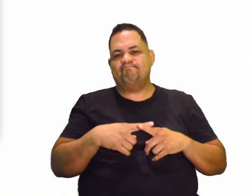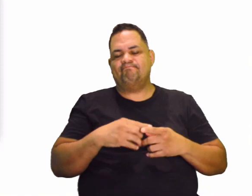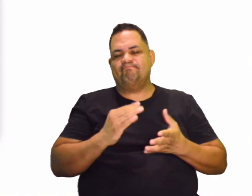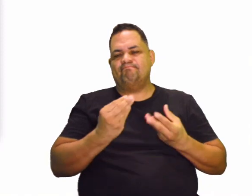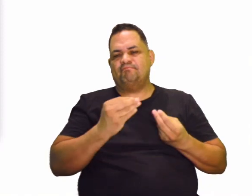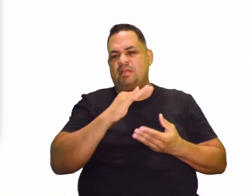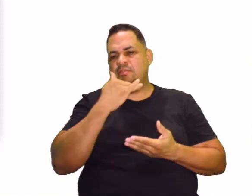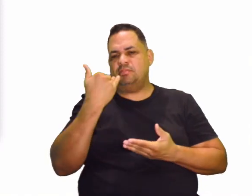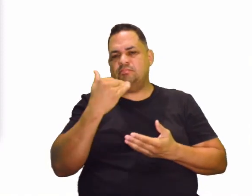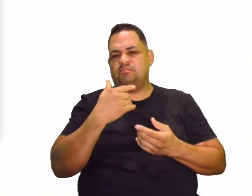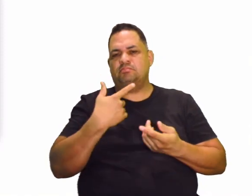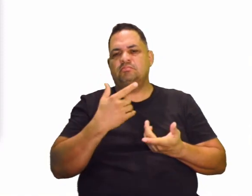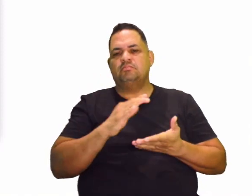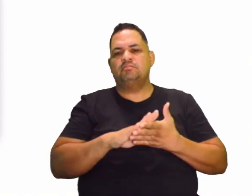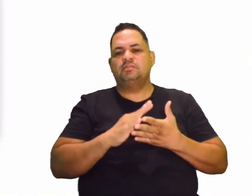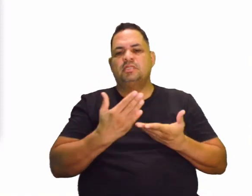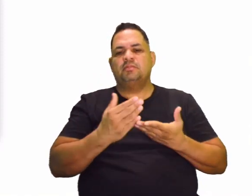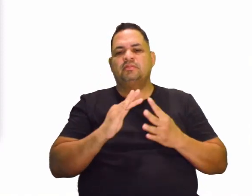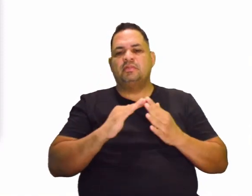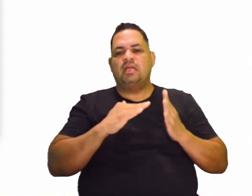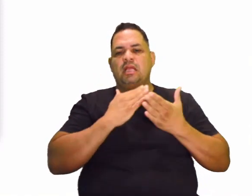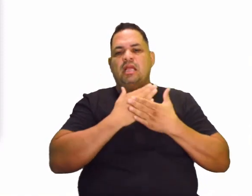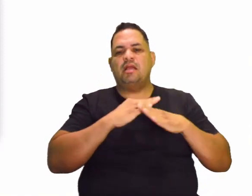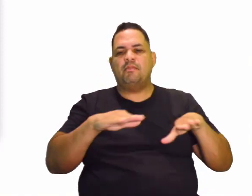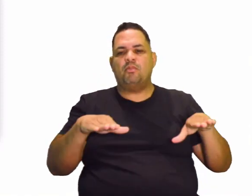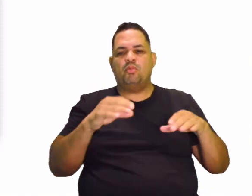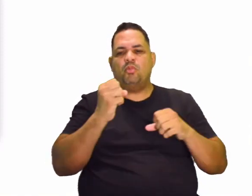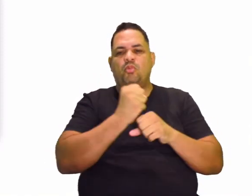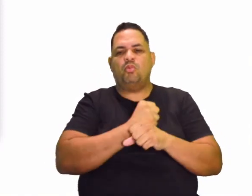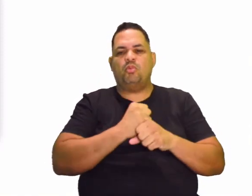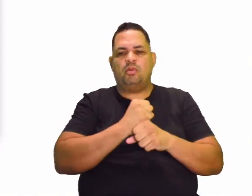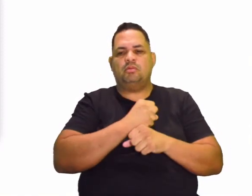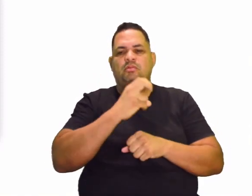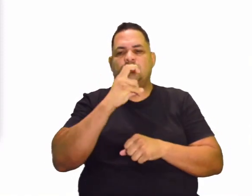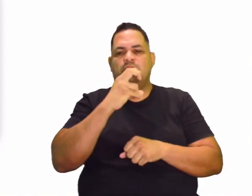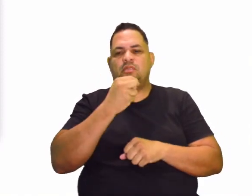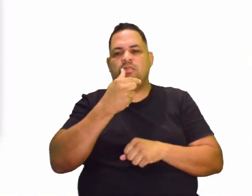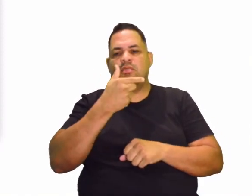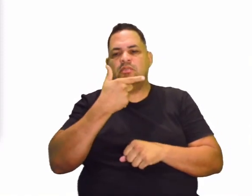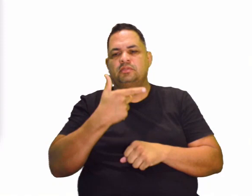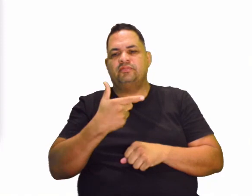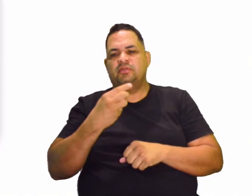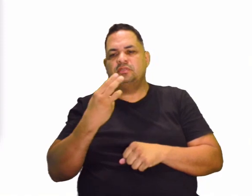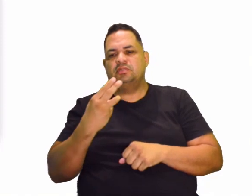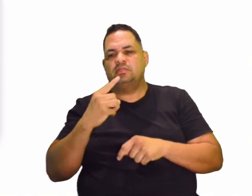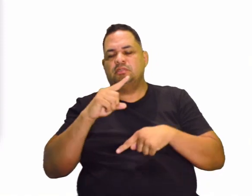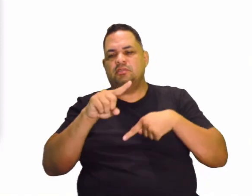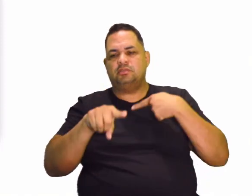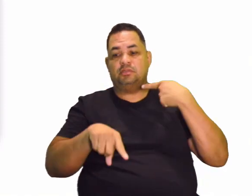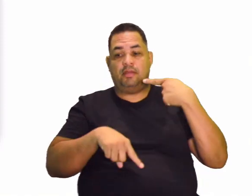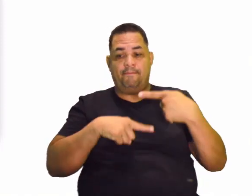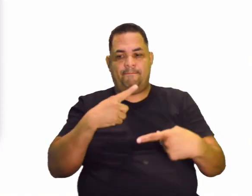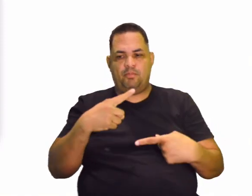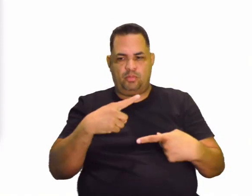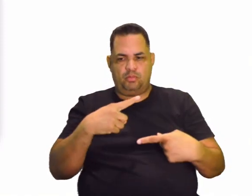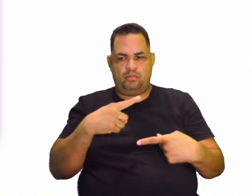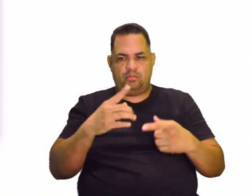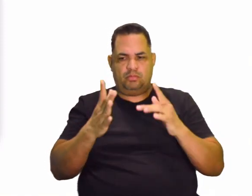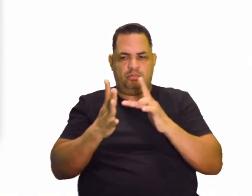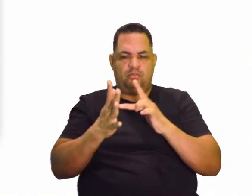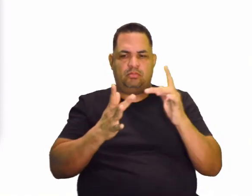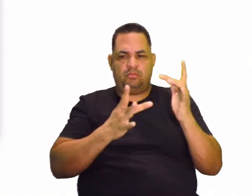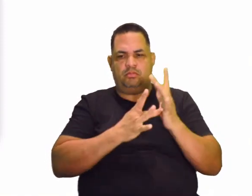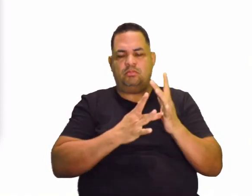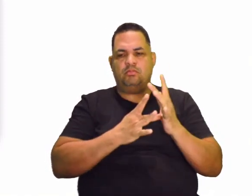essas atrocidades, foi encerrado em 523 depois de Cristo. Olha o tempo que durou.